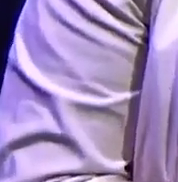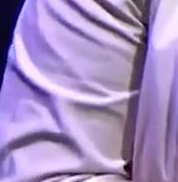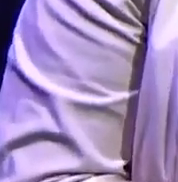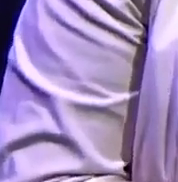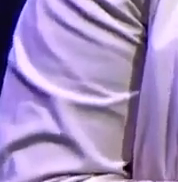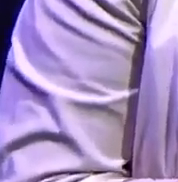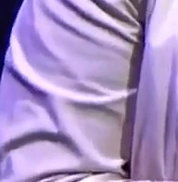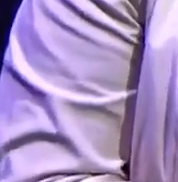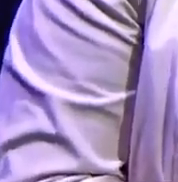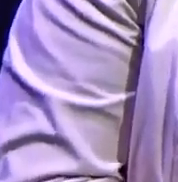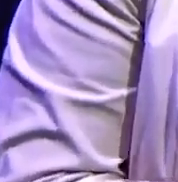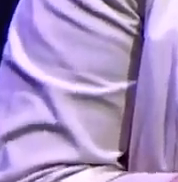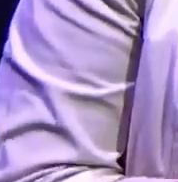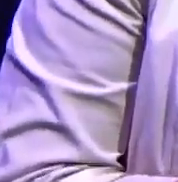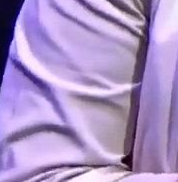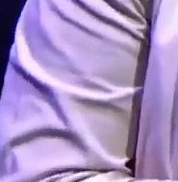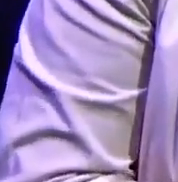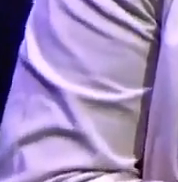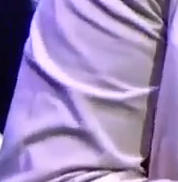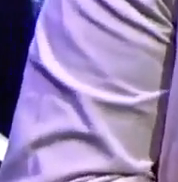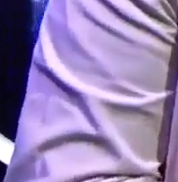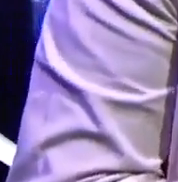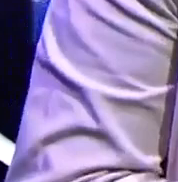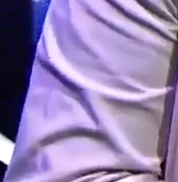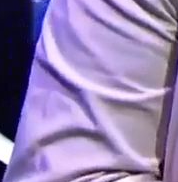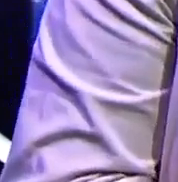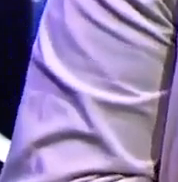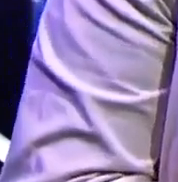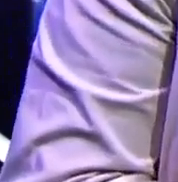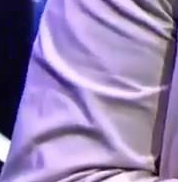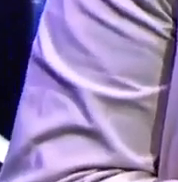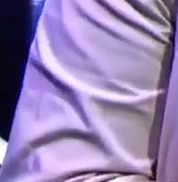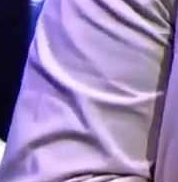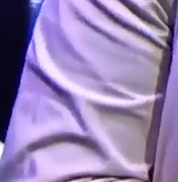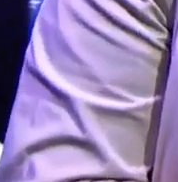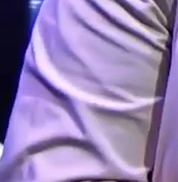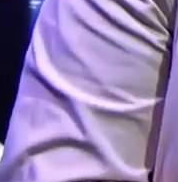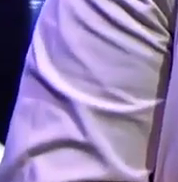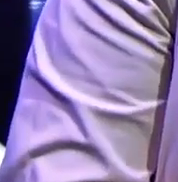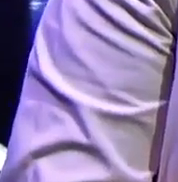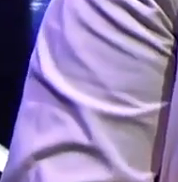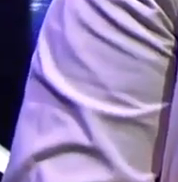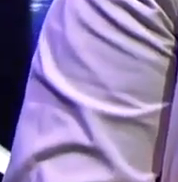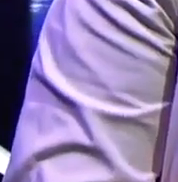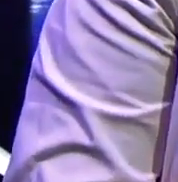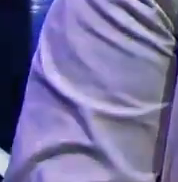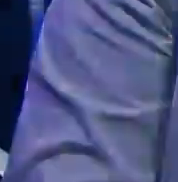a Folha de São Paulo e o SBT. E a gente se vê logo mais. Obrigada pela participação de vocês.